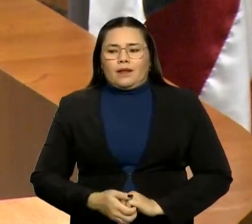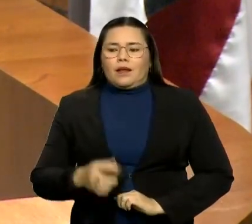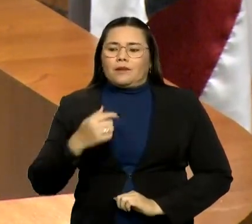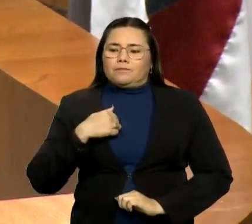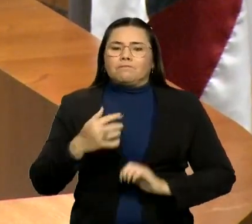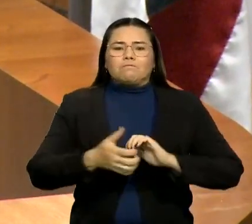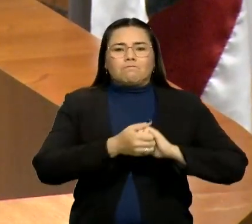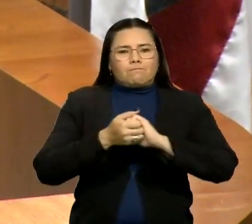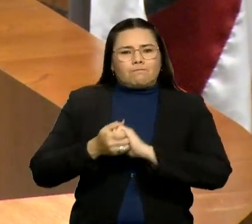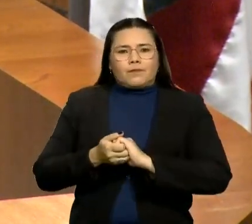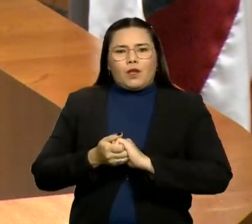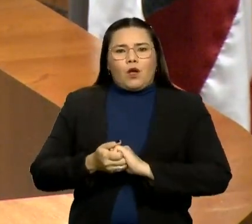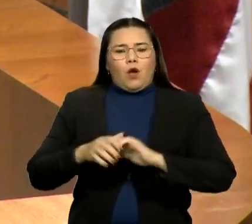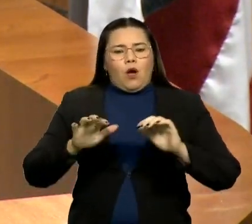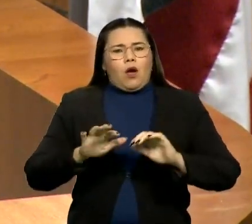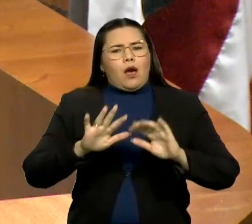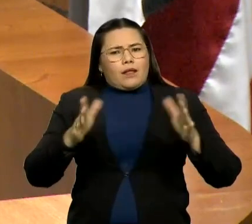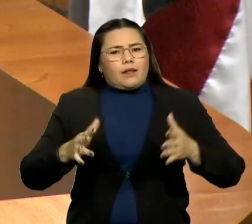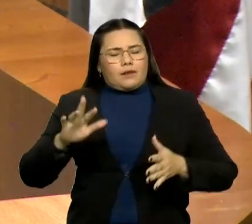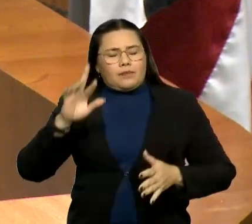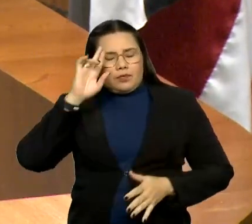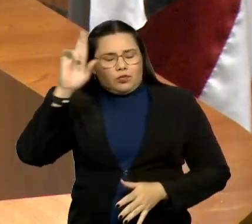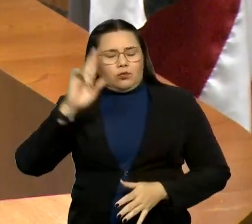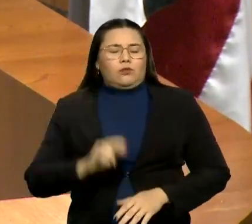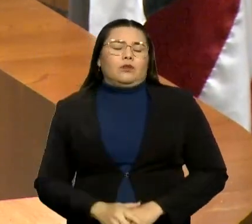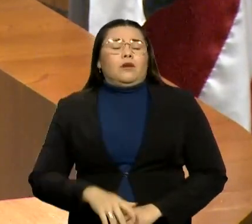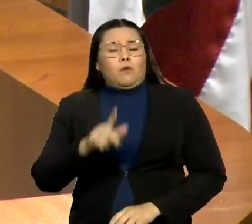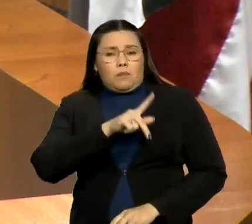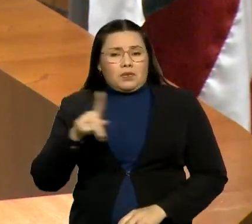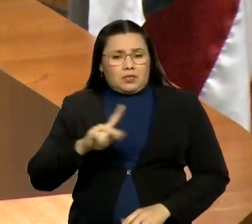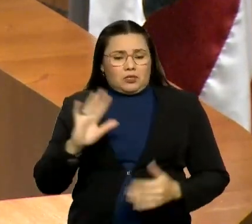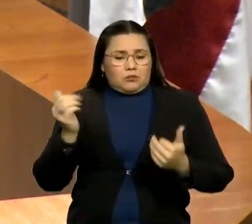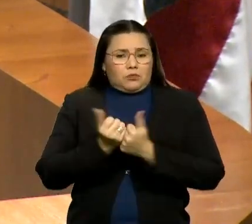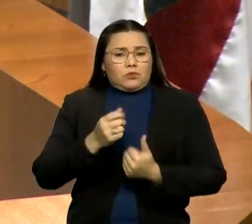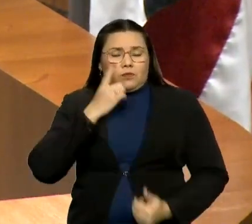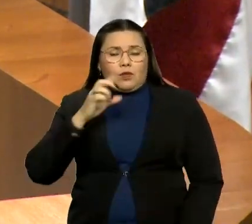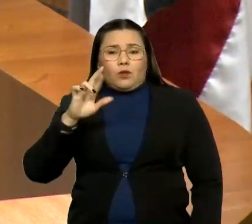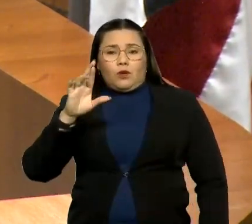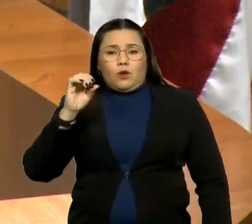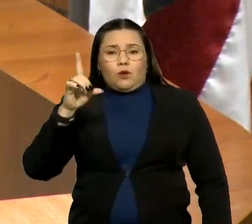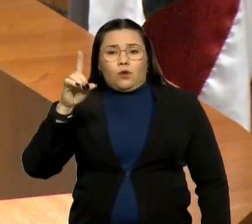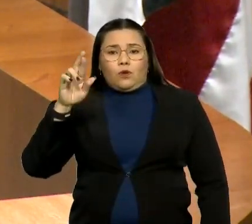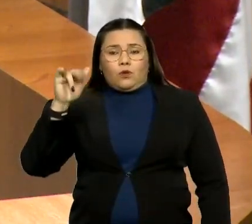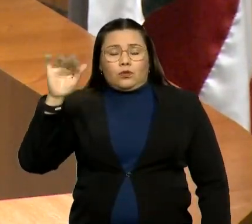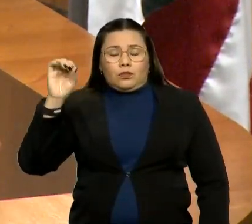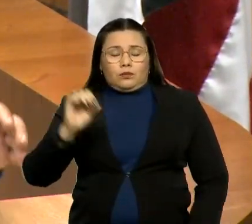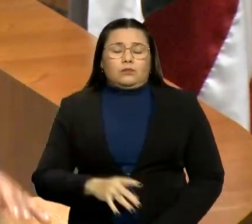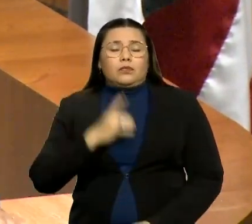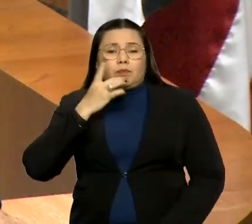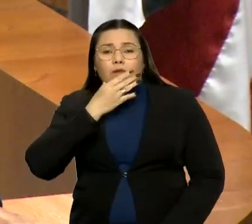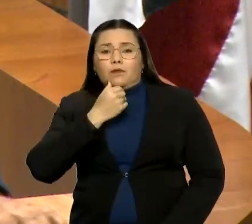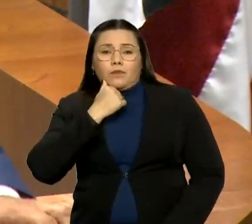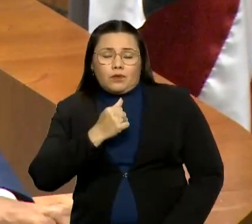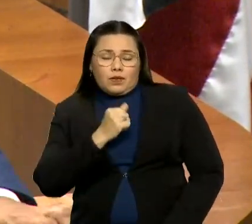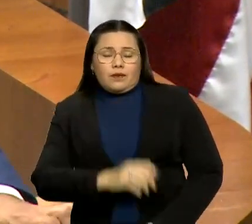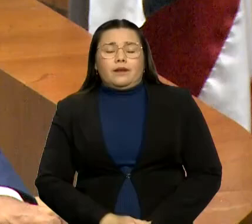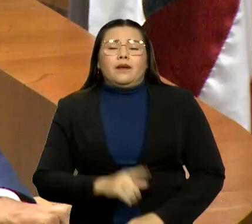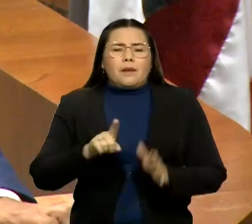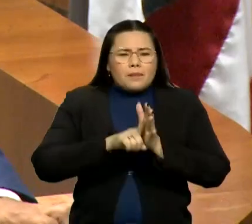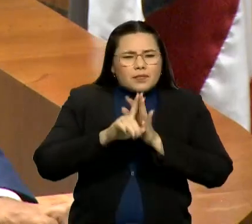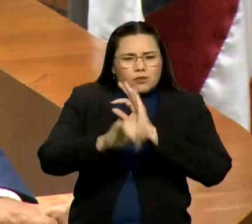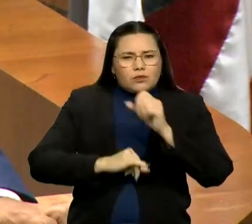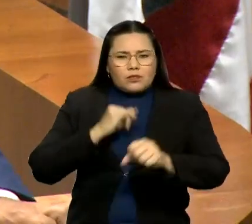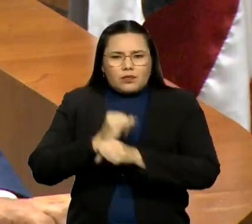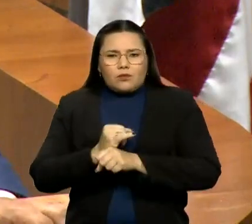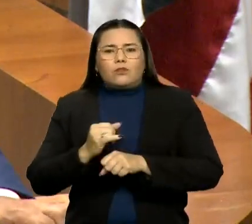o presidente da mesa, deputado Rodrigo Lago, demais pares, deputadas, deputados, internautas, telespectadores que nos acompanham por